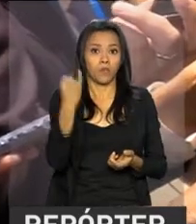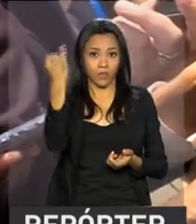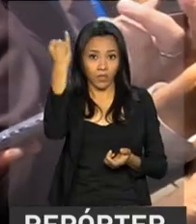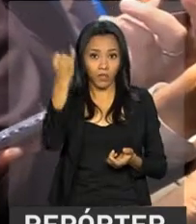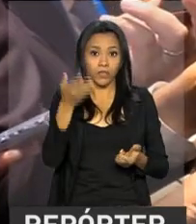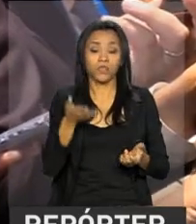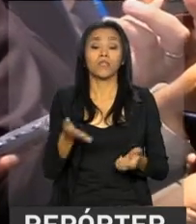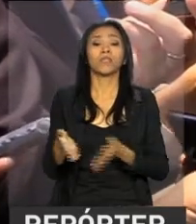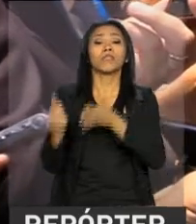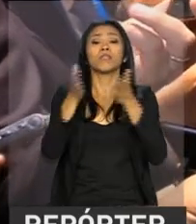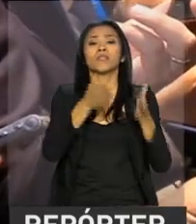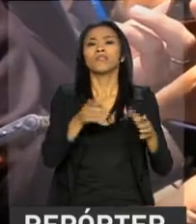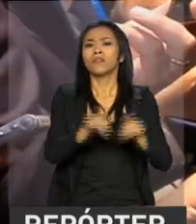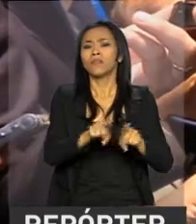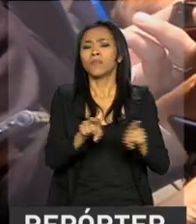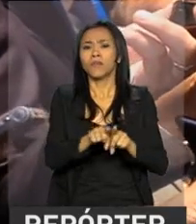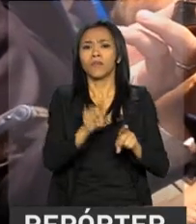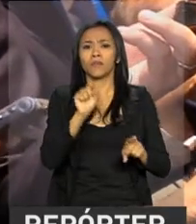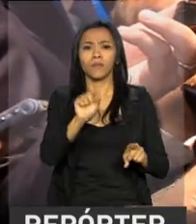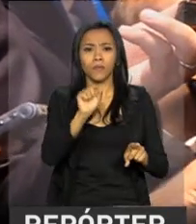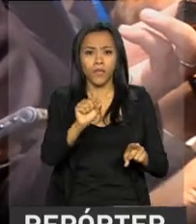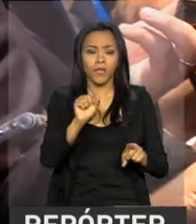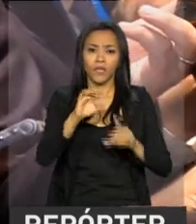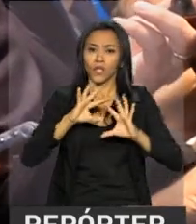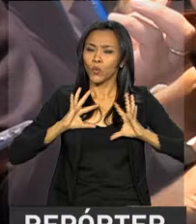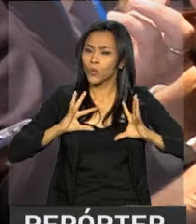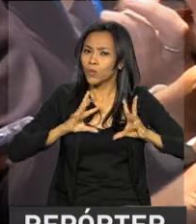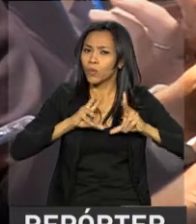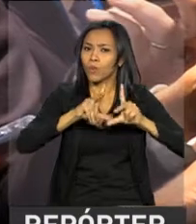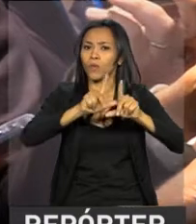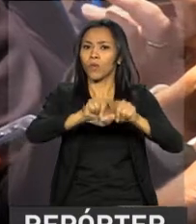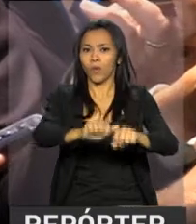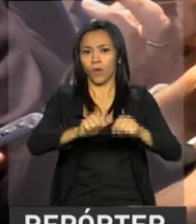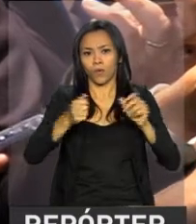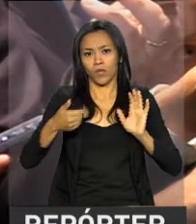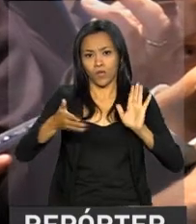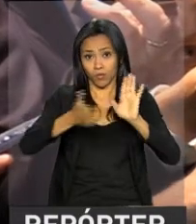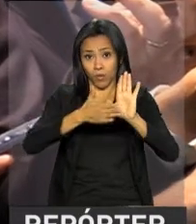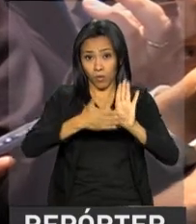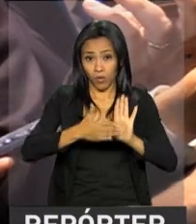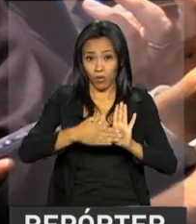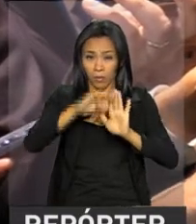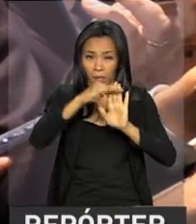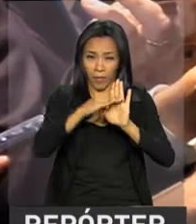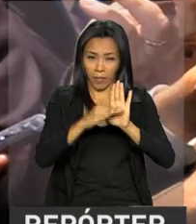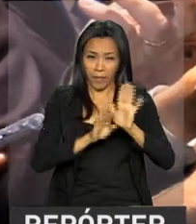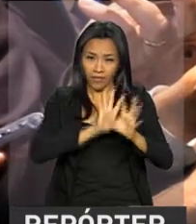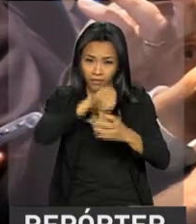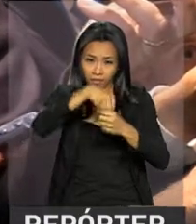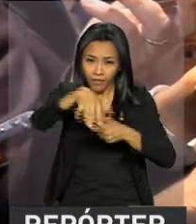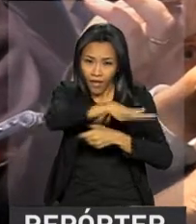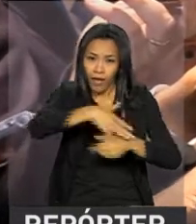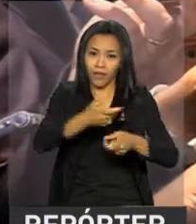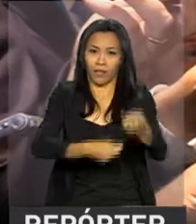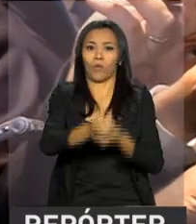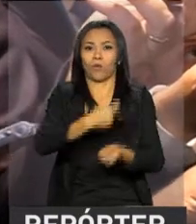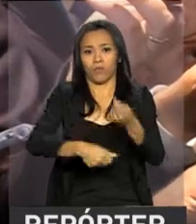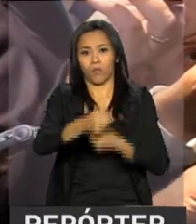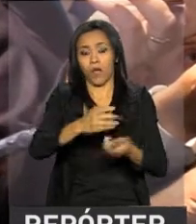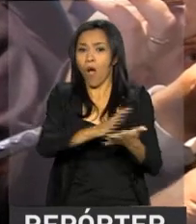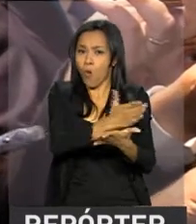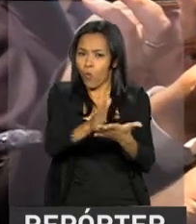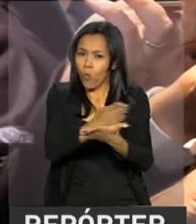como também toda a série as micro econômicas algumas delas já